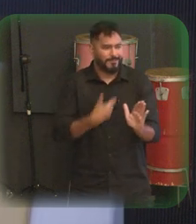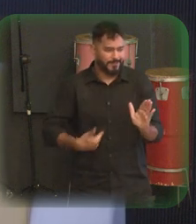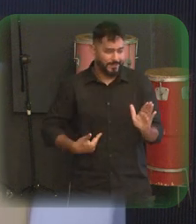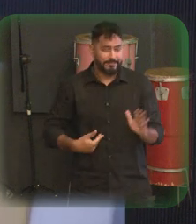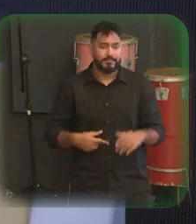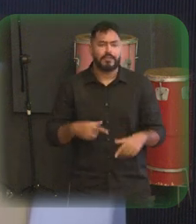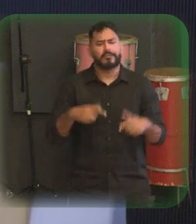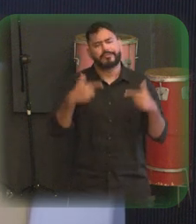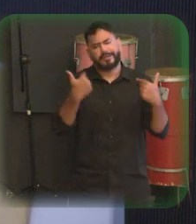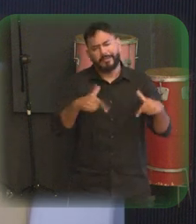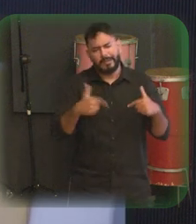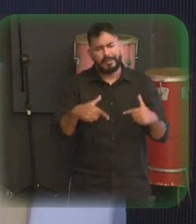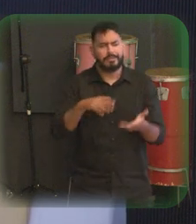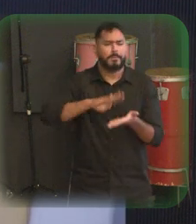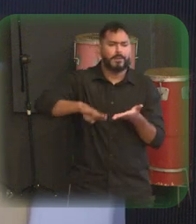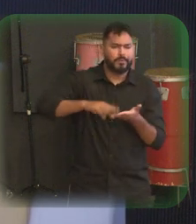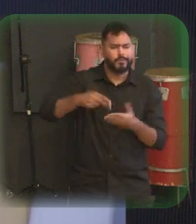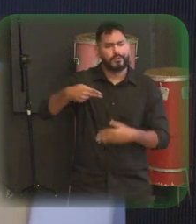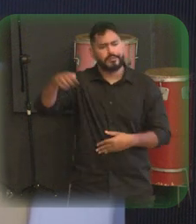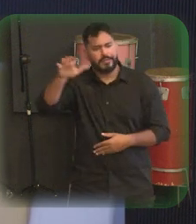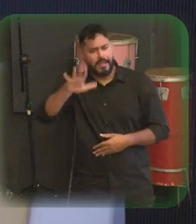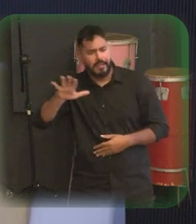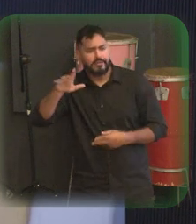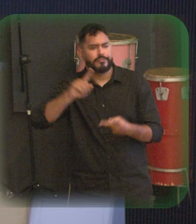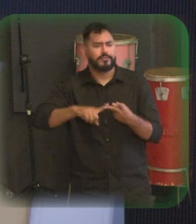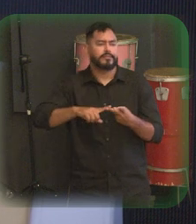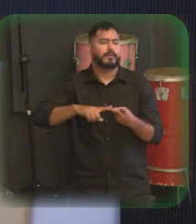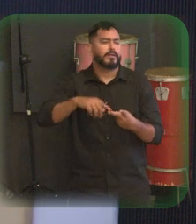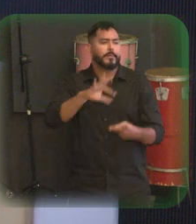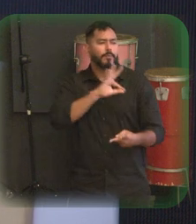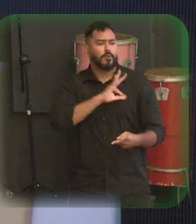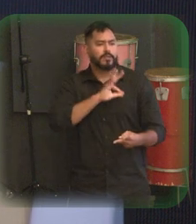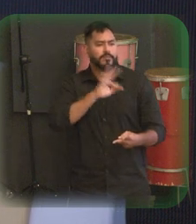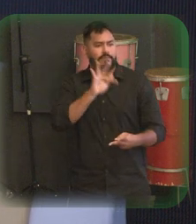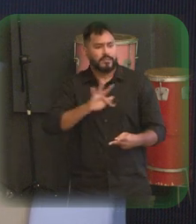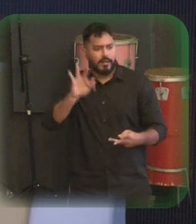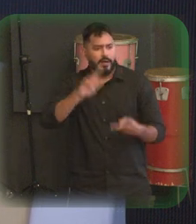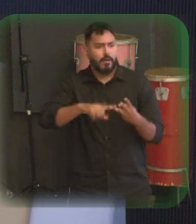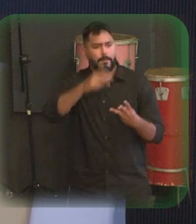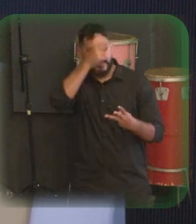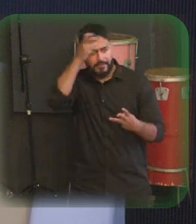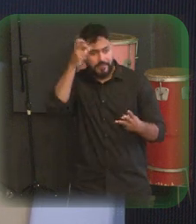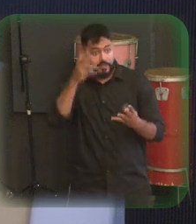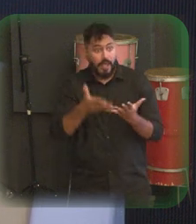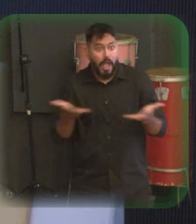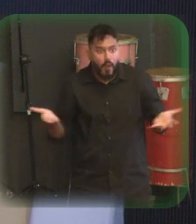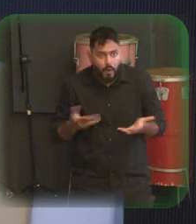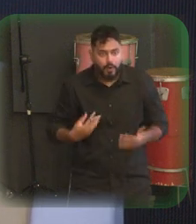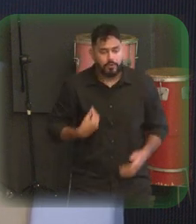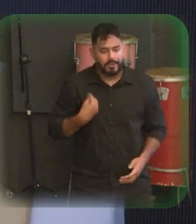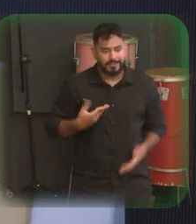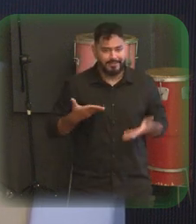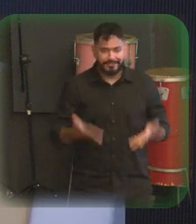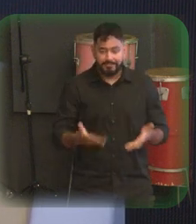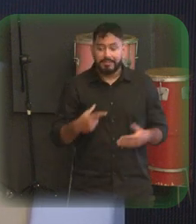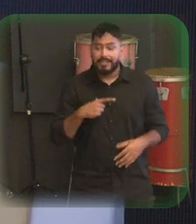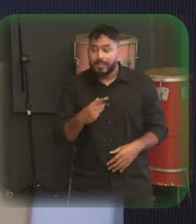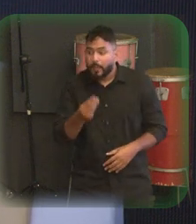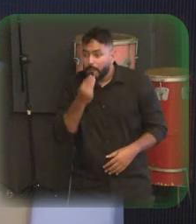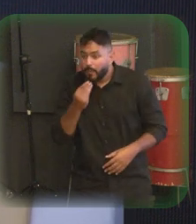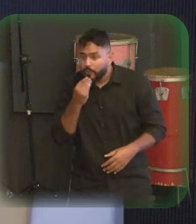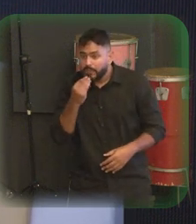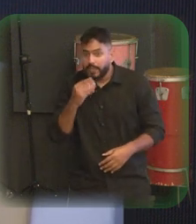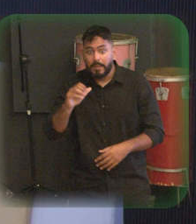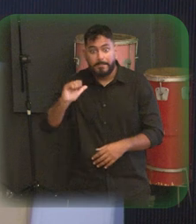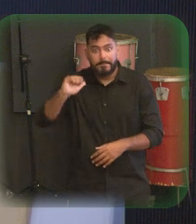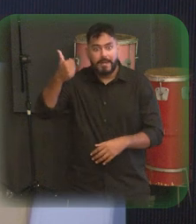Eu trabalhei no Banco do Nordeste, na Polícia Federal, como procuradora do Estado, fui prefeita, deputada e estou aqui, tendo uma oportunidade de ser a